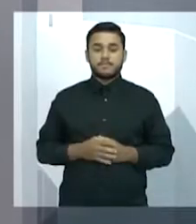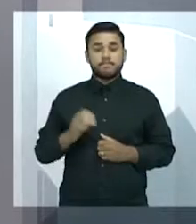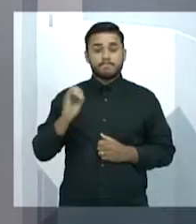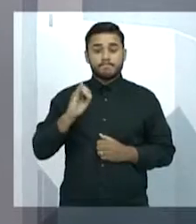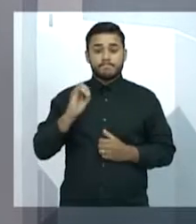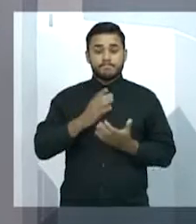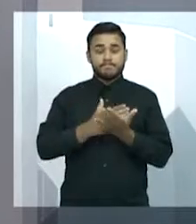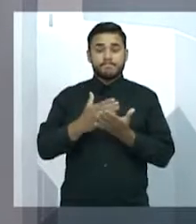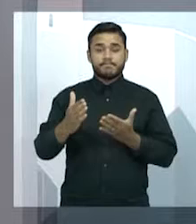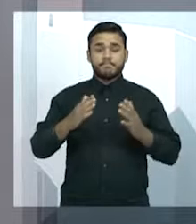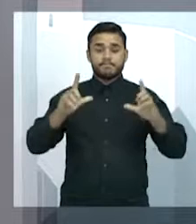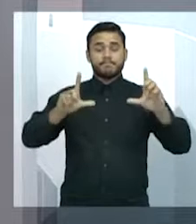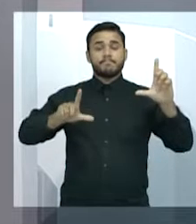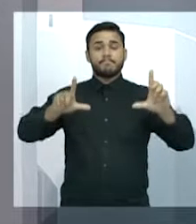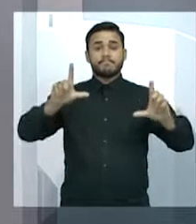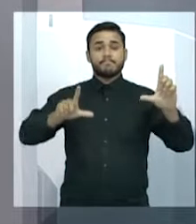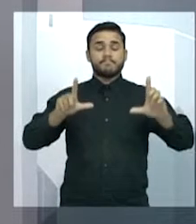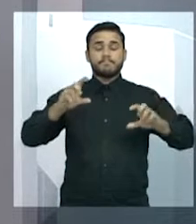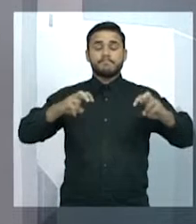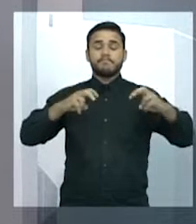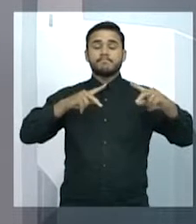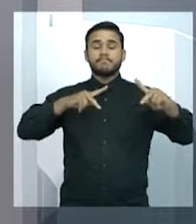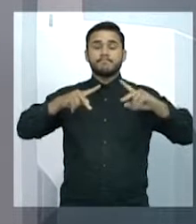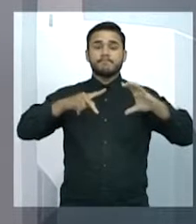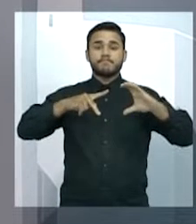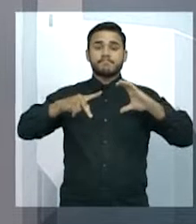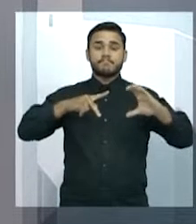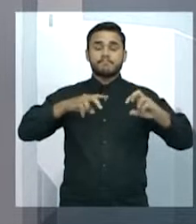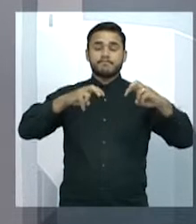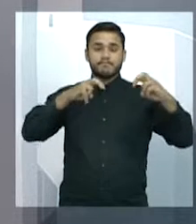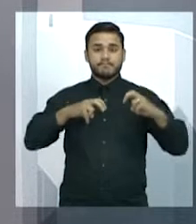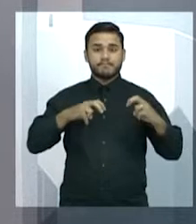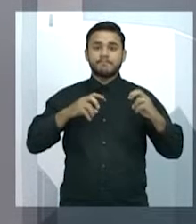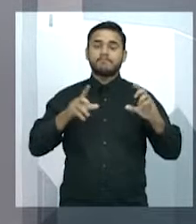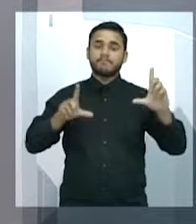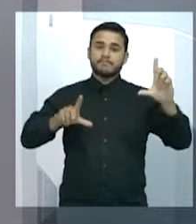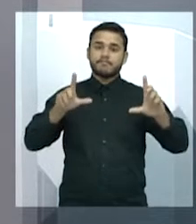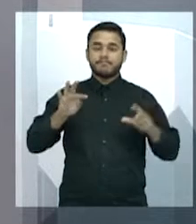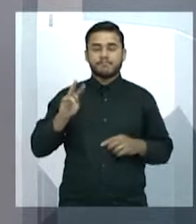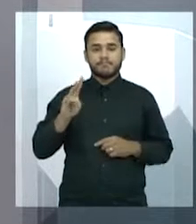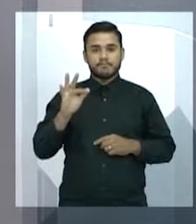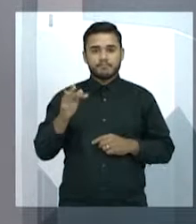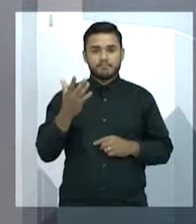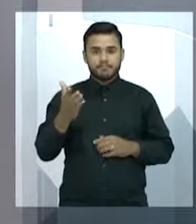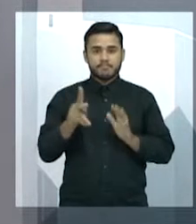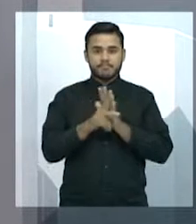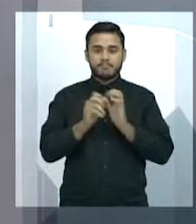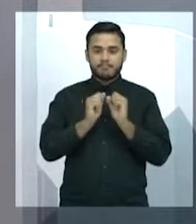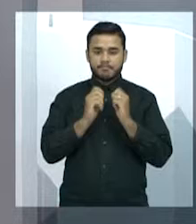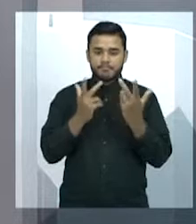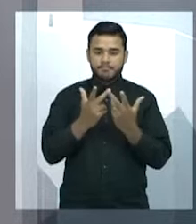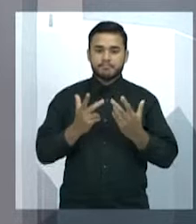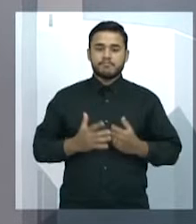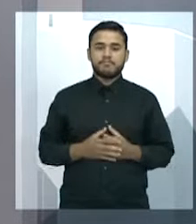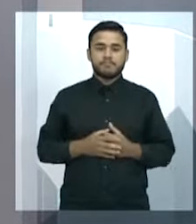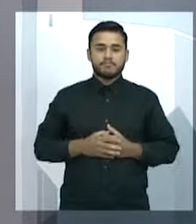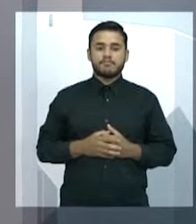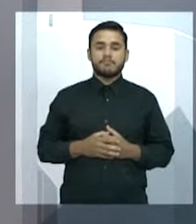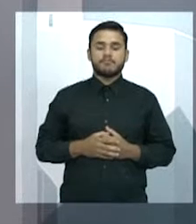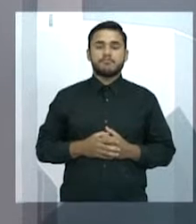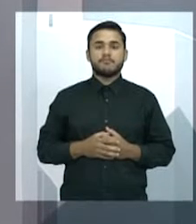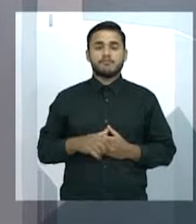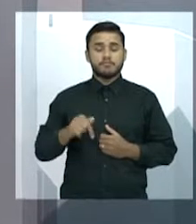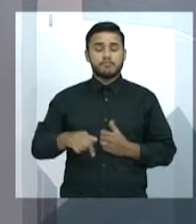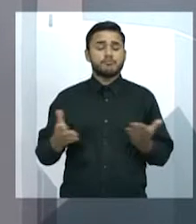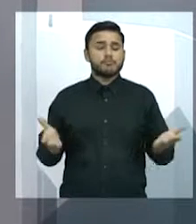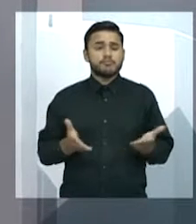Olá, estamos iniciando o plenário da cidade pela TV Fortaleza, a emissora da Câmara Municipal. E no